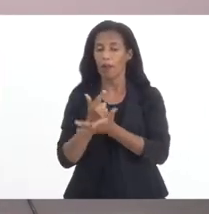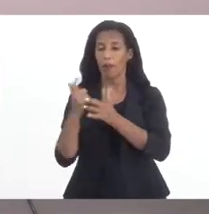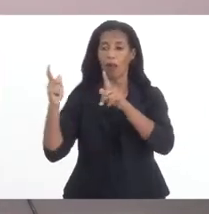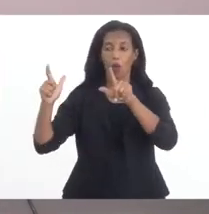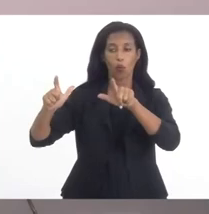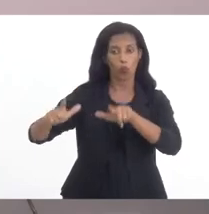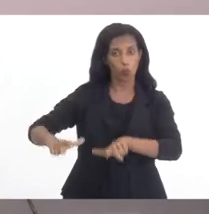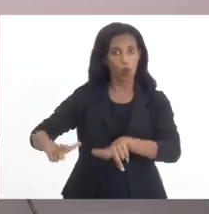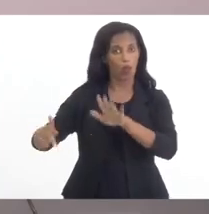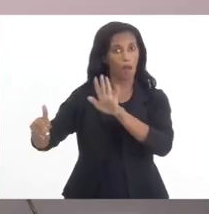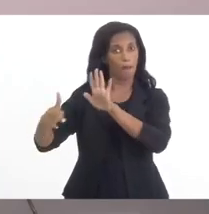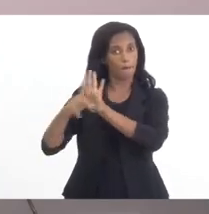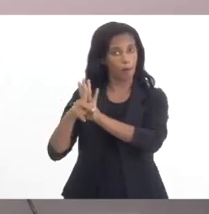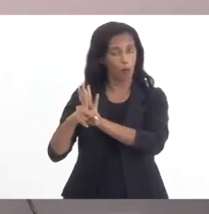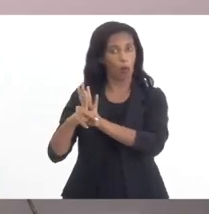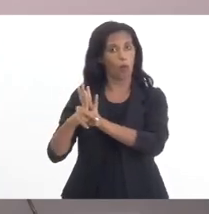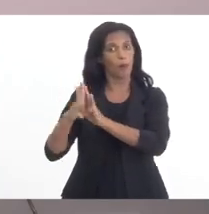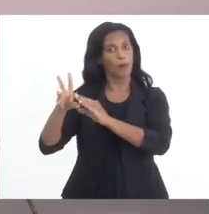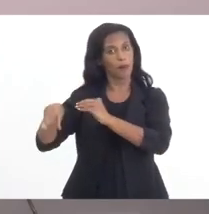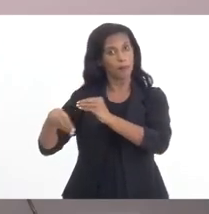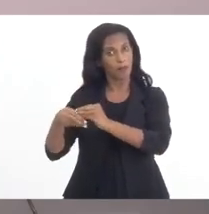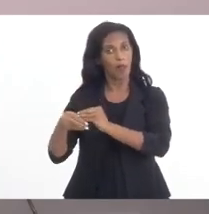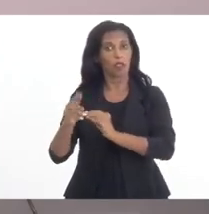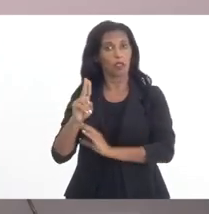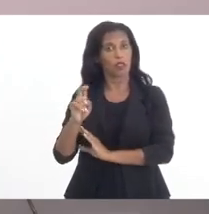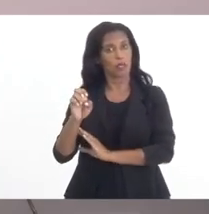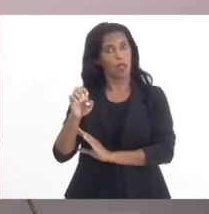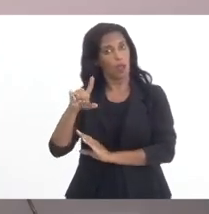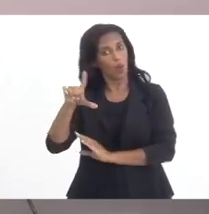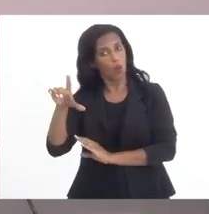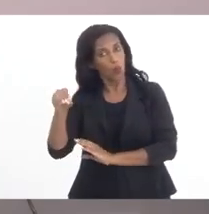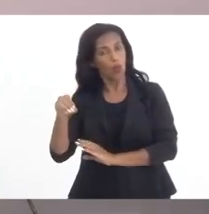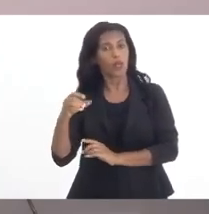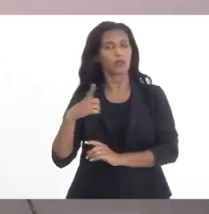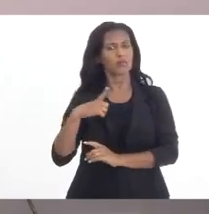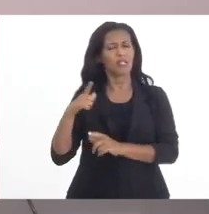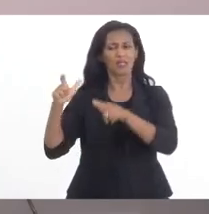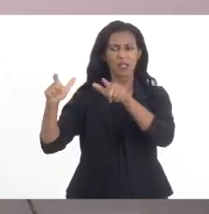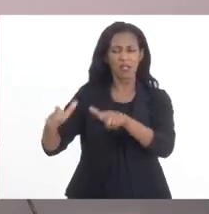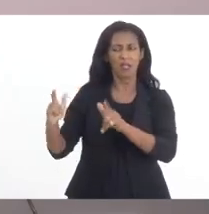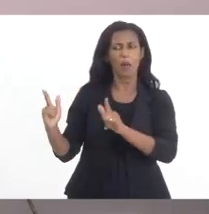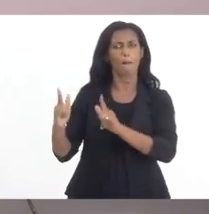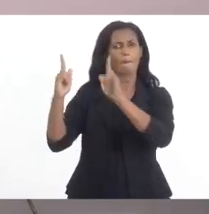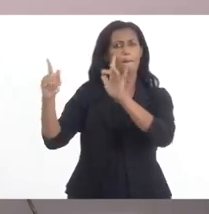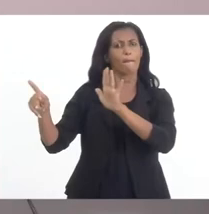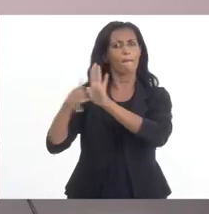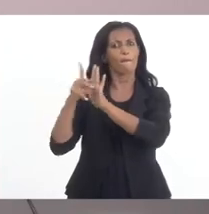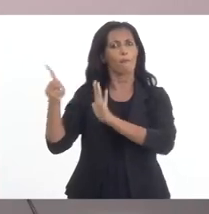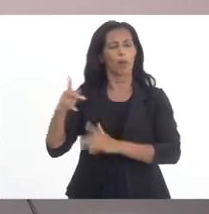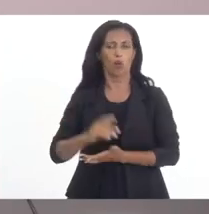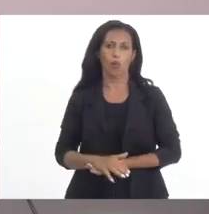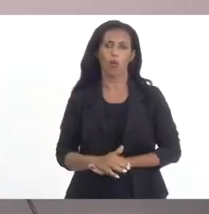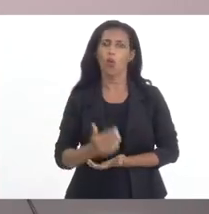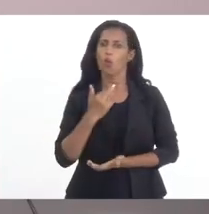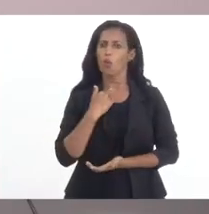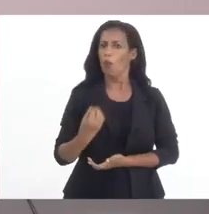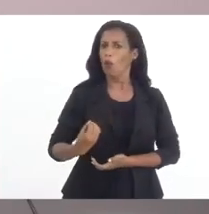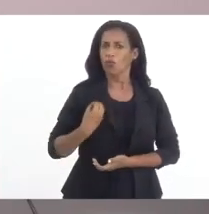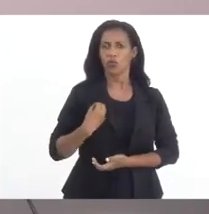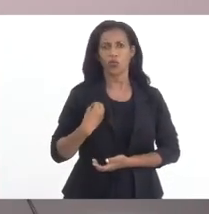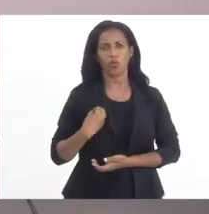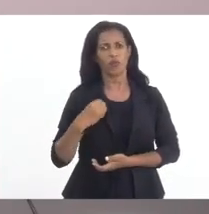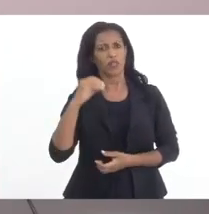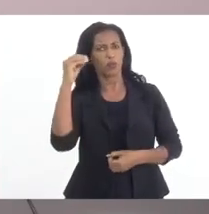espaço físico para a implementação da UESO, porque tem que ter um campus, tem que ter um prédio próprio. Não pode ficar a vida toda lá no